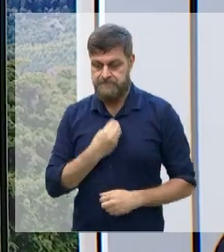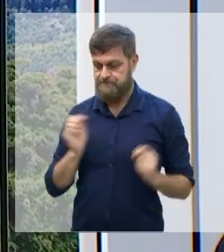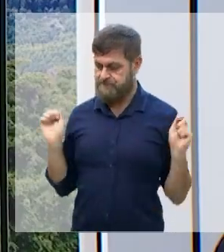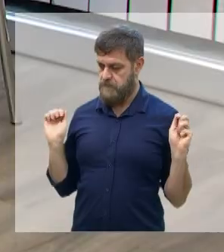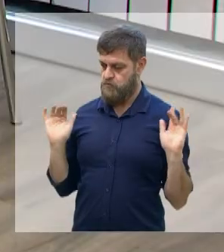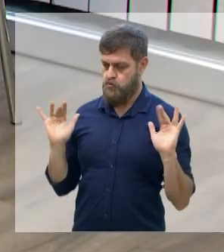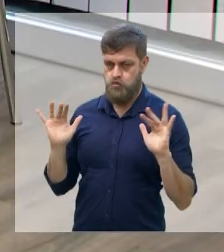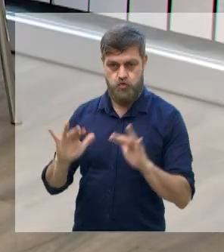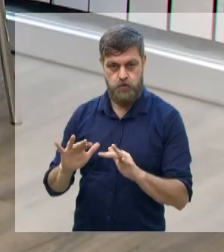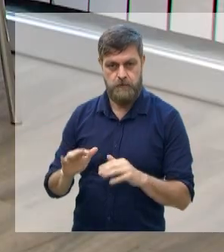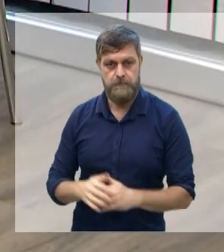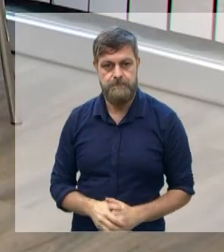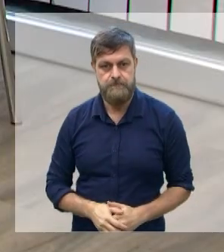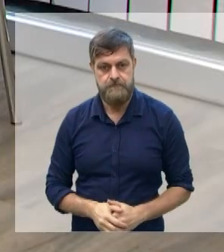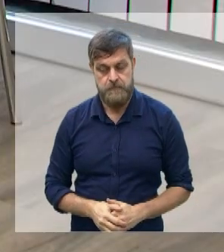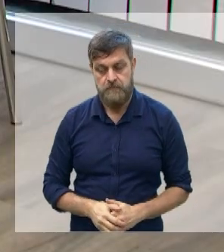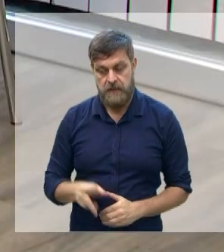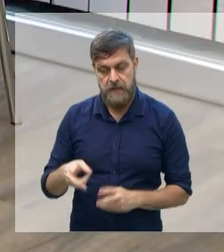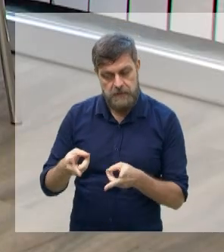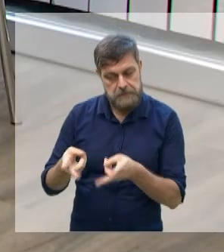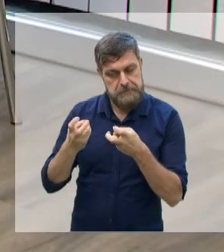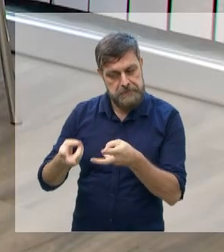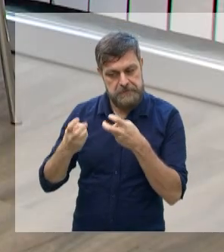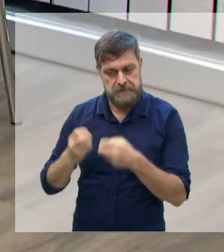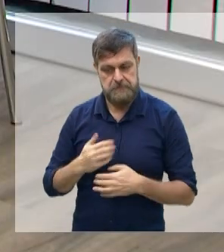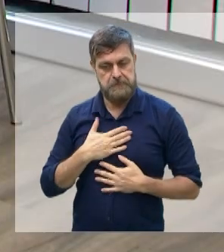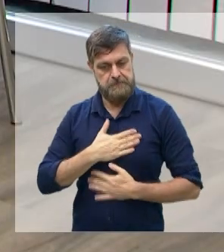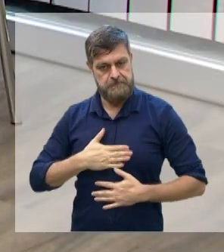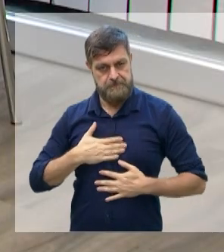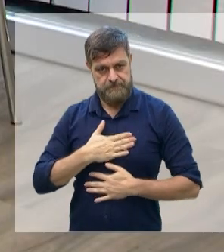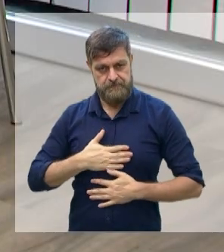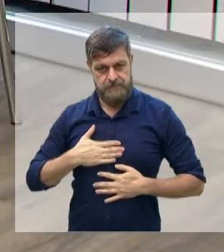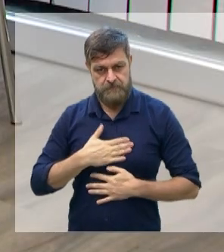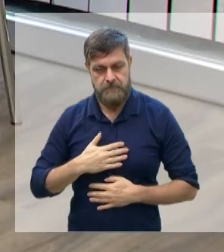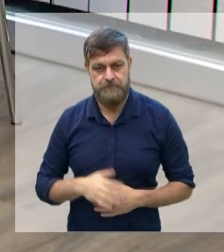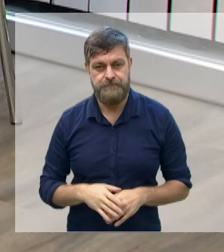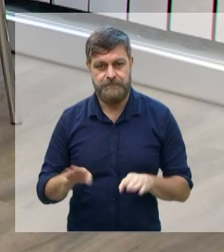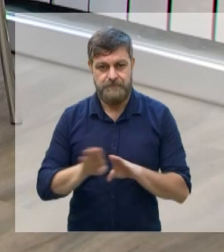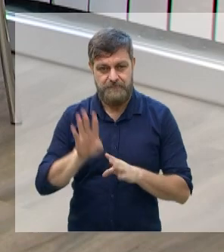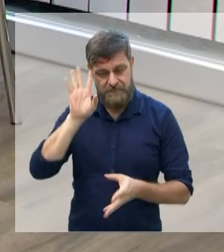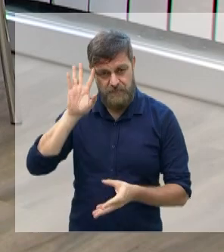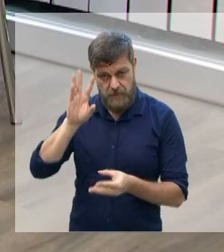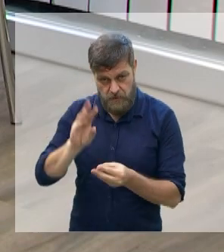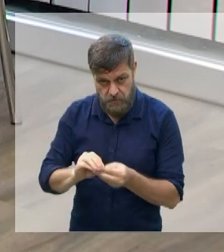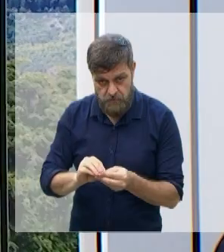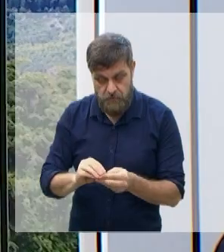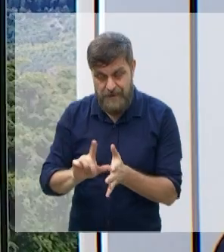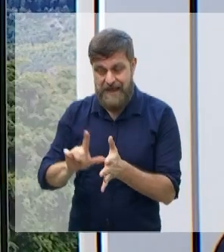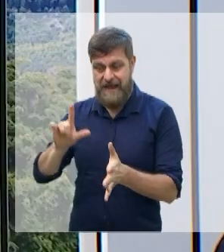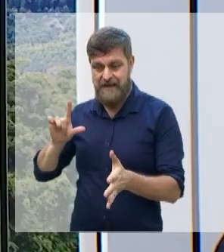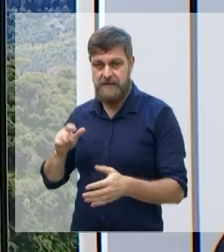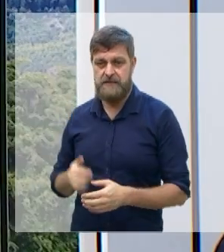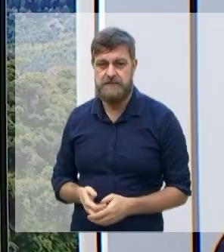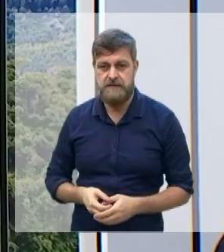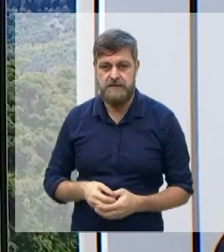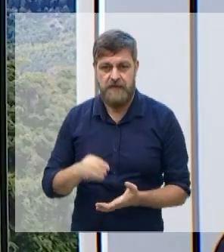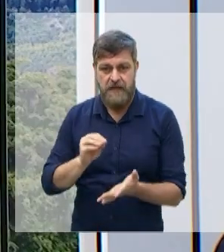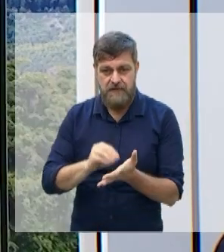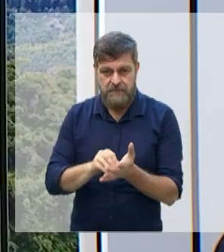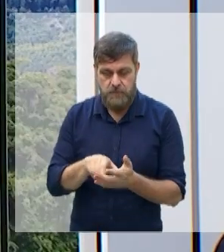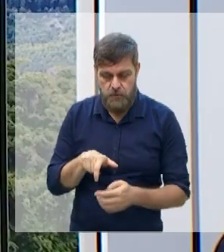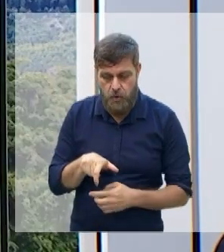certo então isso foi o que eles viram com muito bons olhos né até para concluir o que está falando antes eu só não falei do corredor